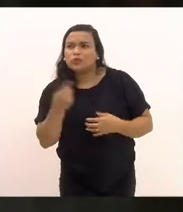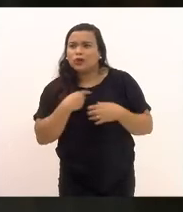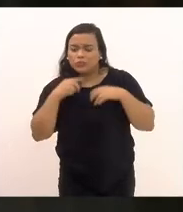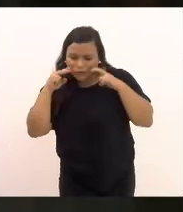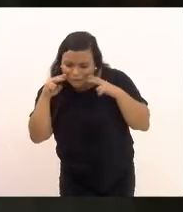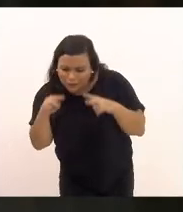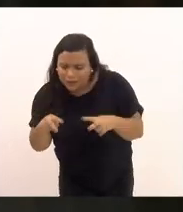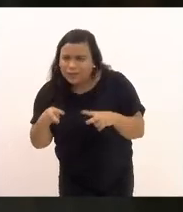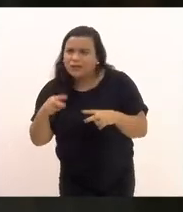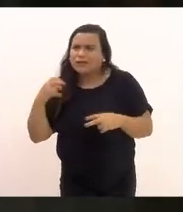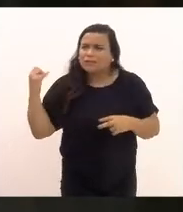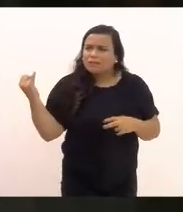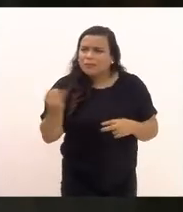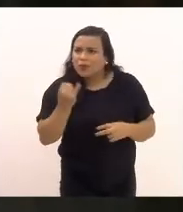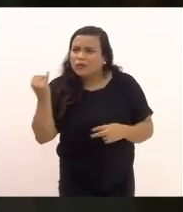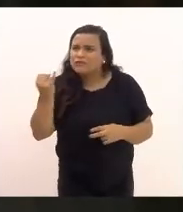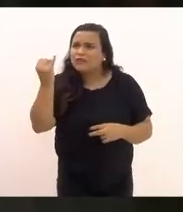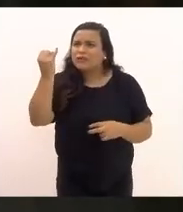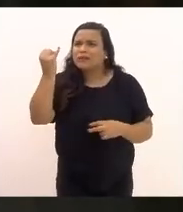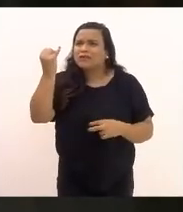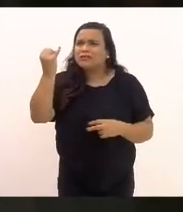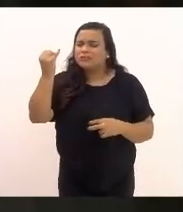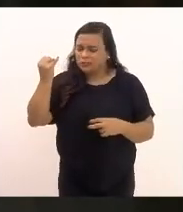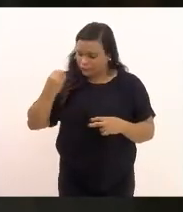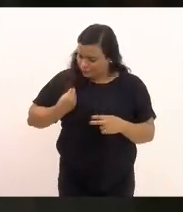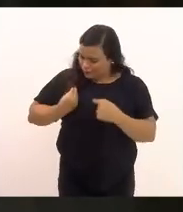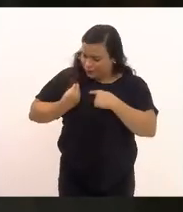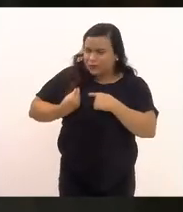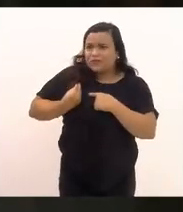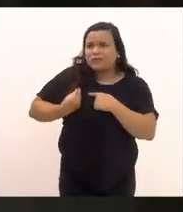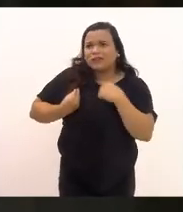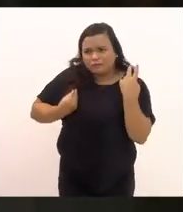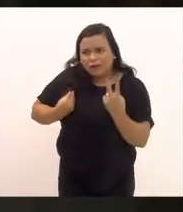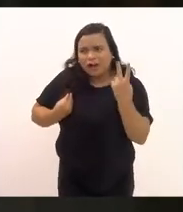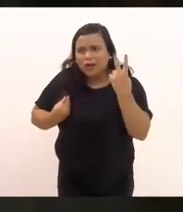mais importante que nós temos é a vida?